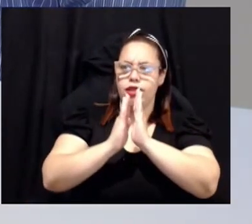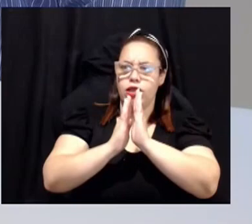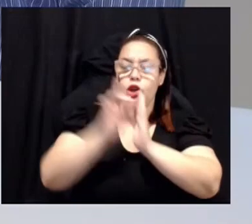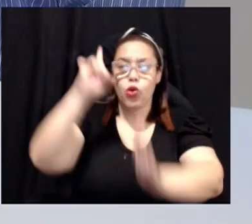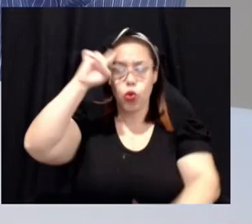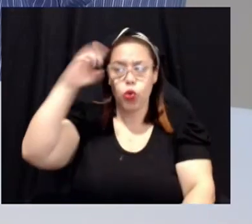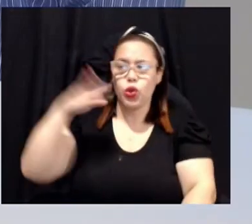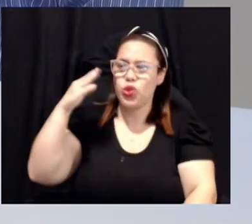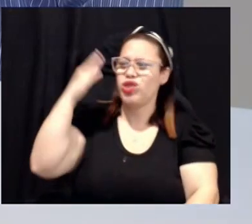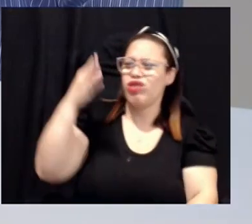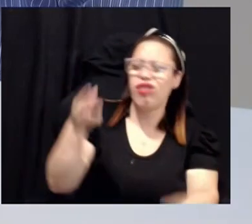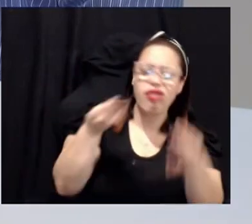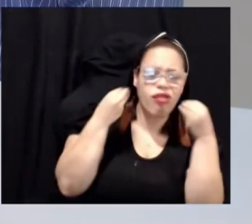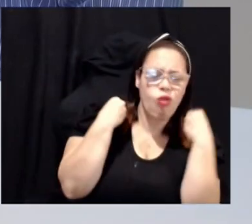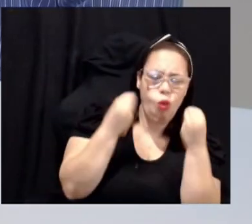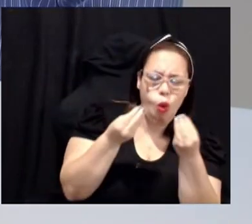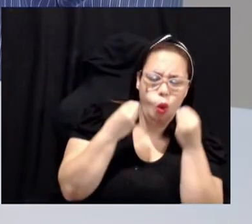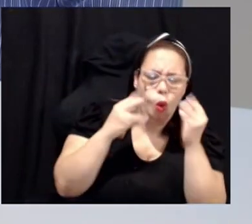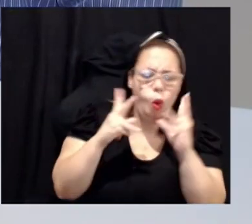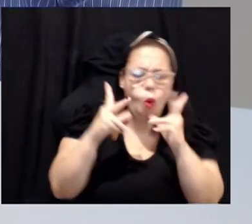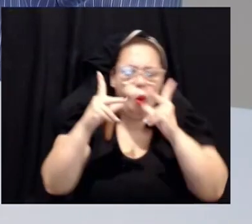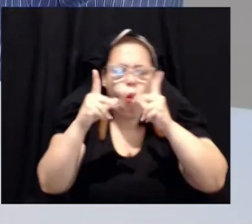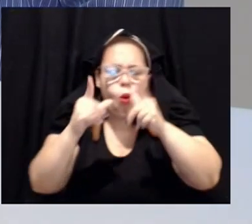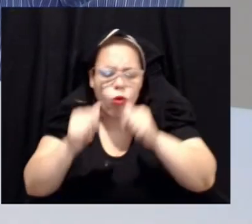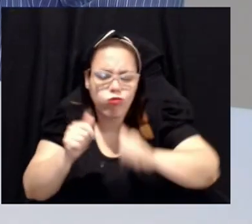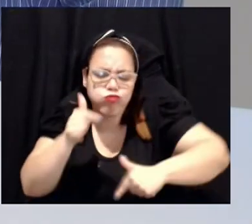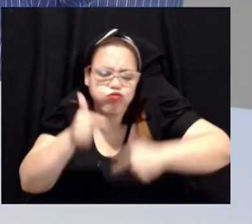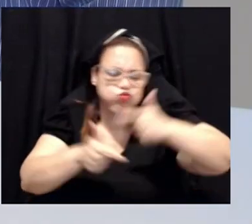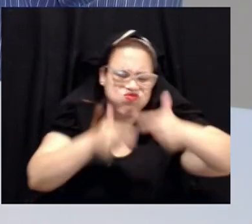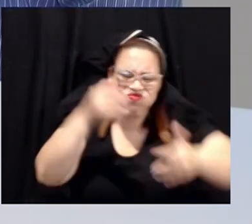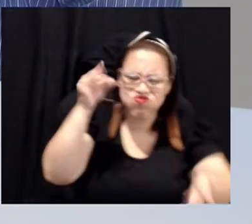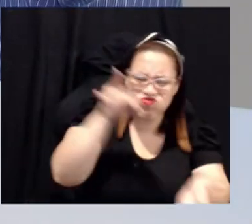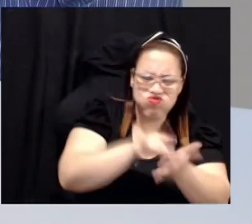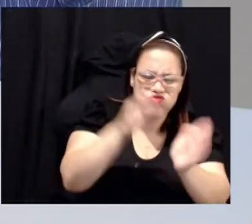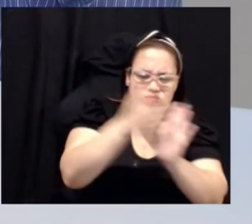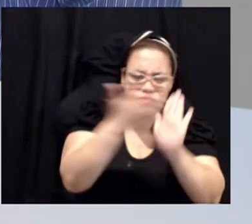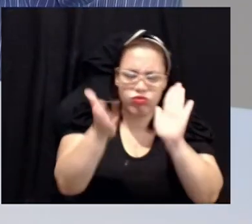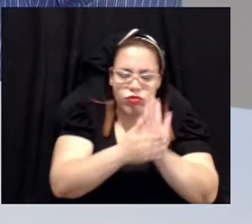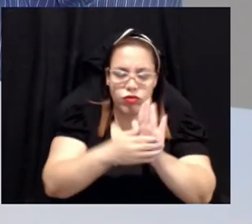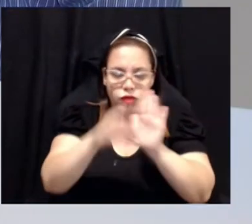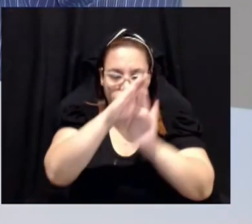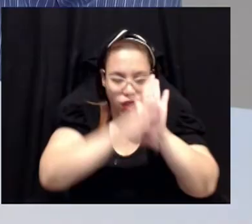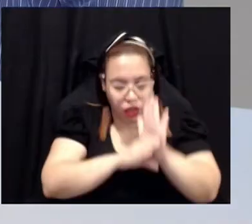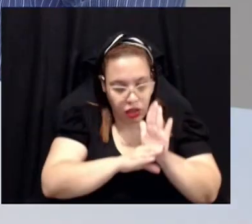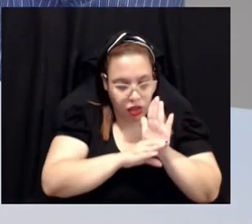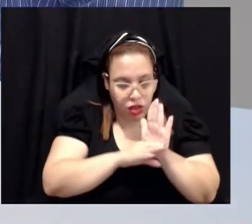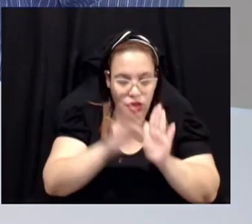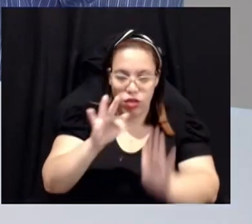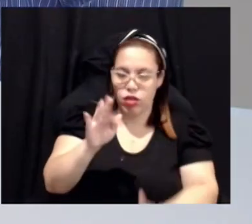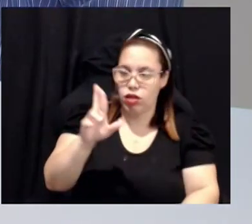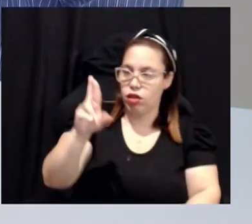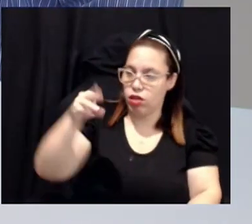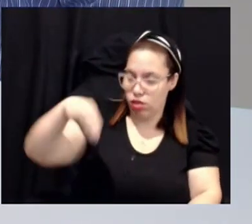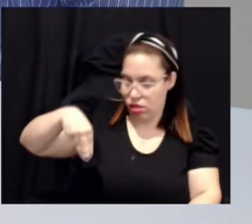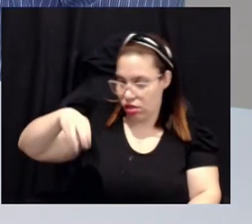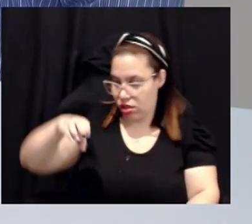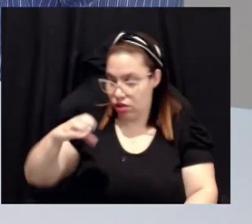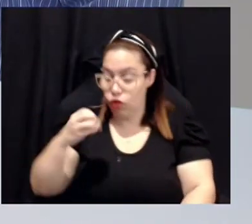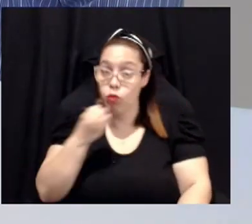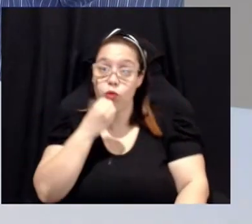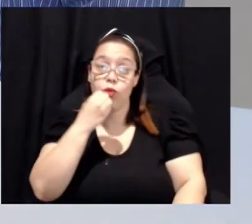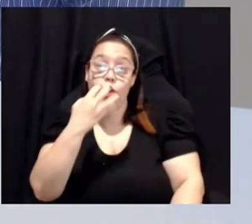como tudo isso deve ser trabalhado na proposta curricular da FUMEC. Boa, sempre um